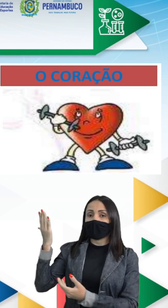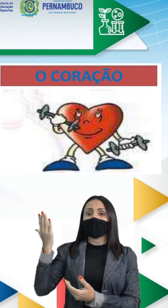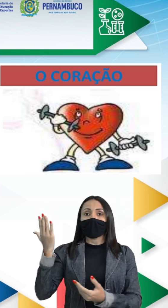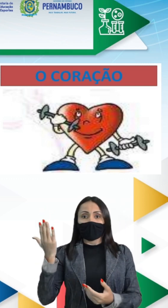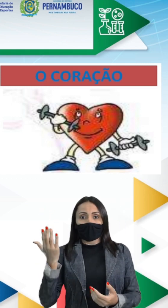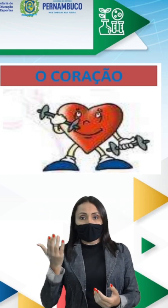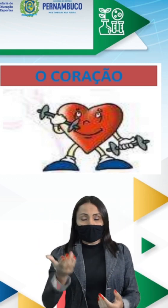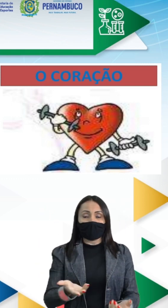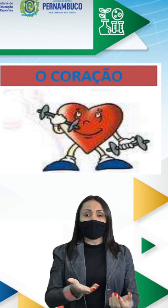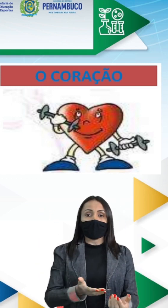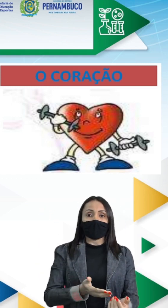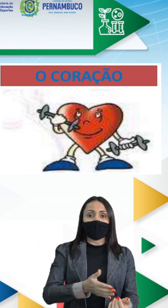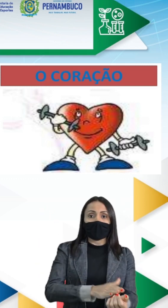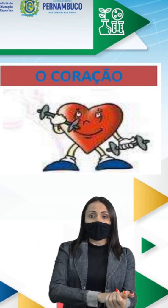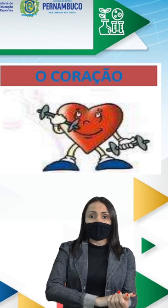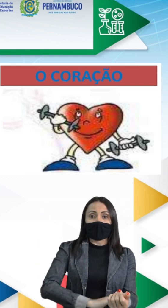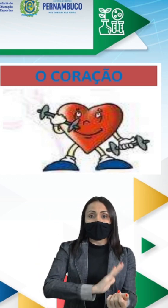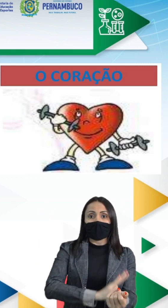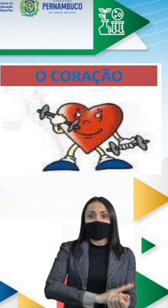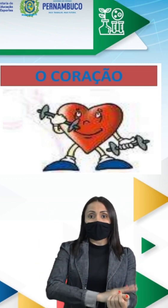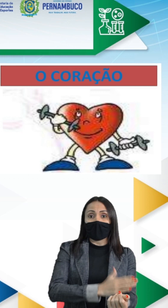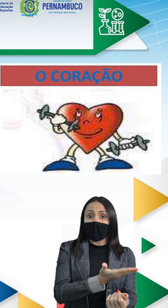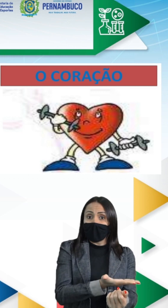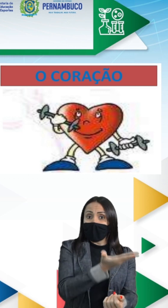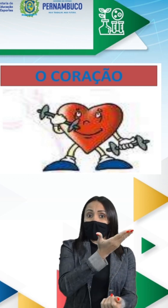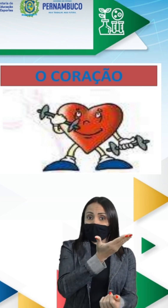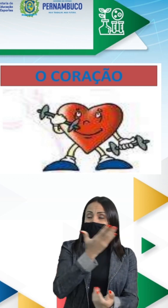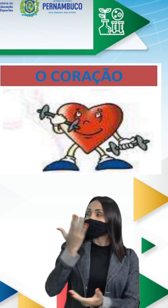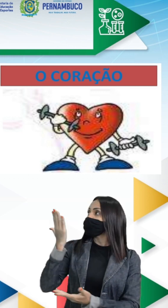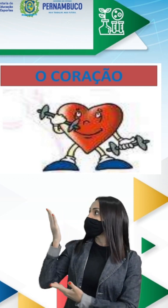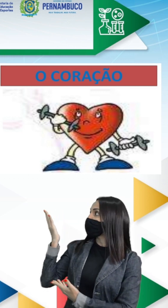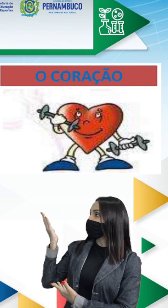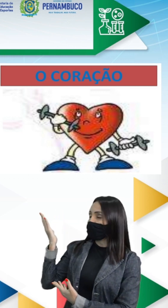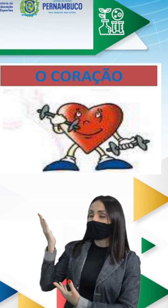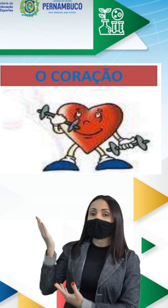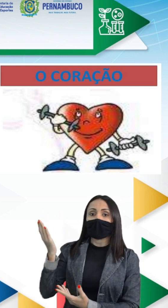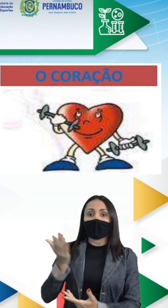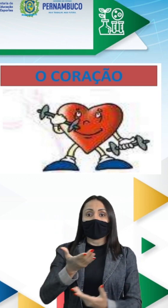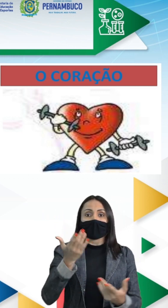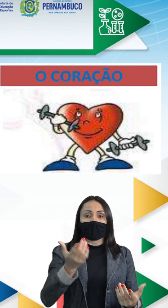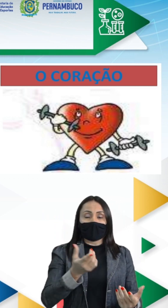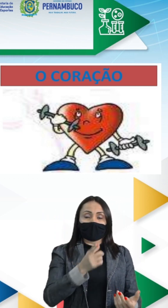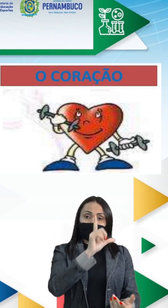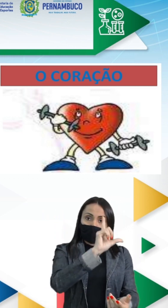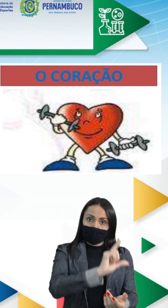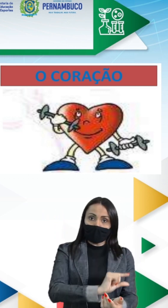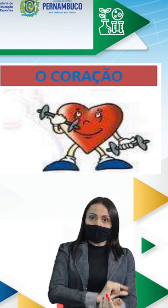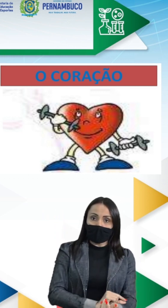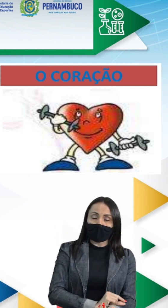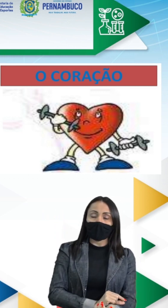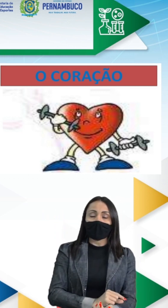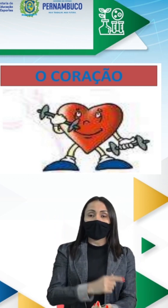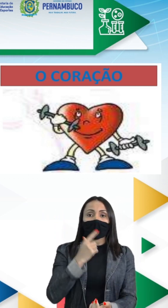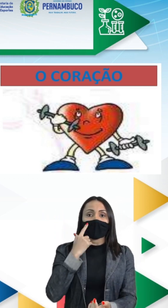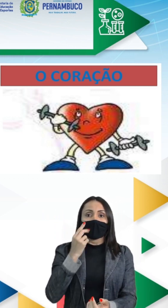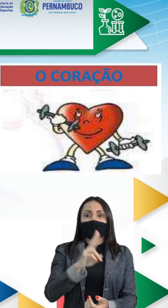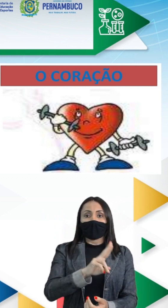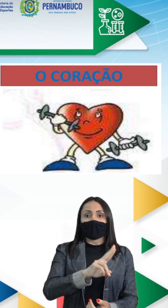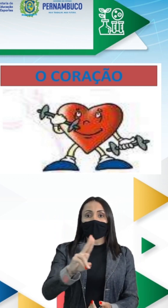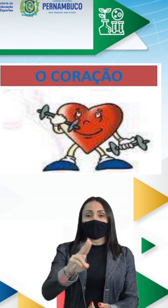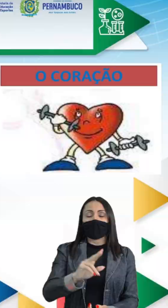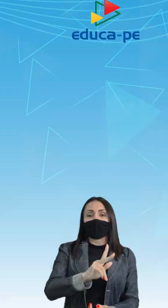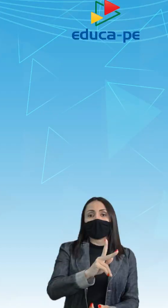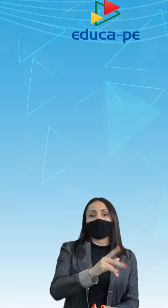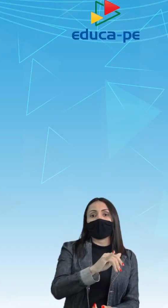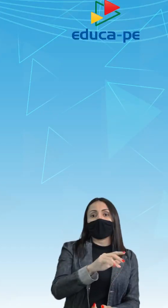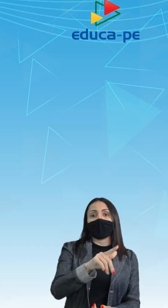de hipertensão, e quando a pressão ela está baixa, nós iremos chamar de